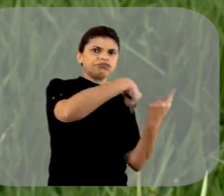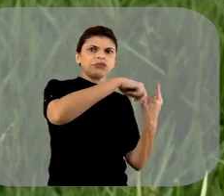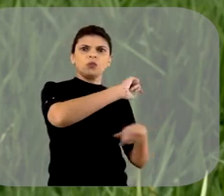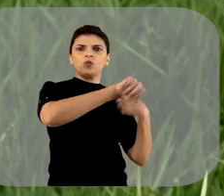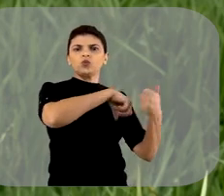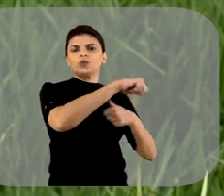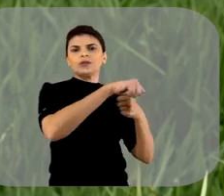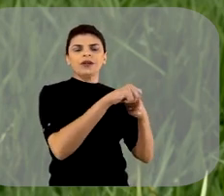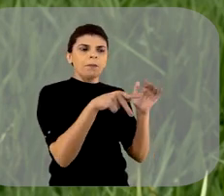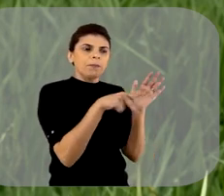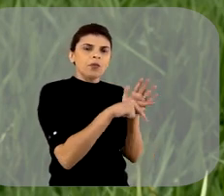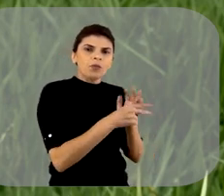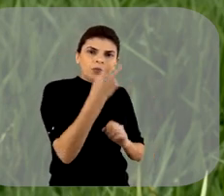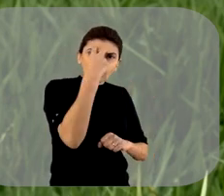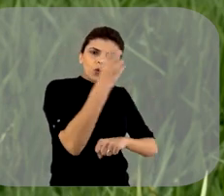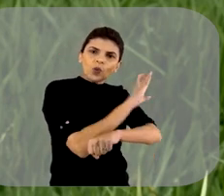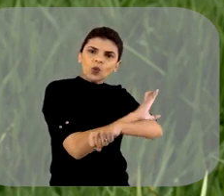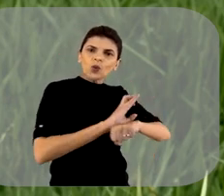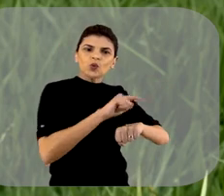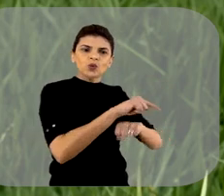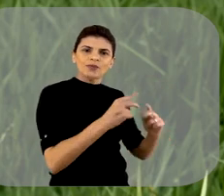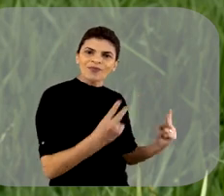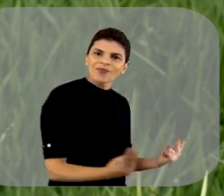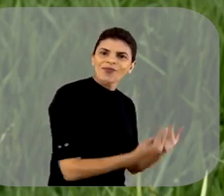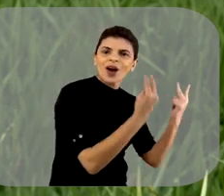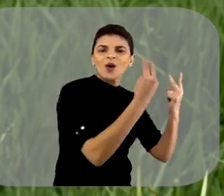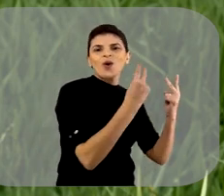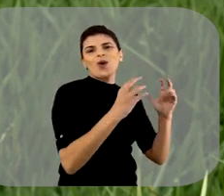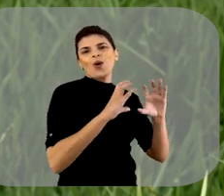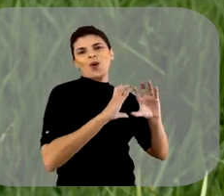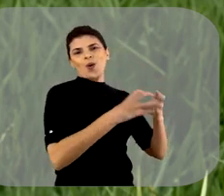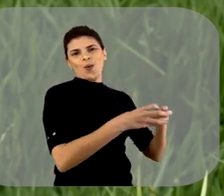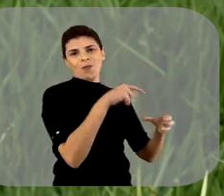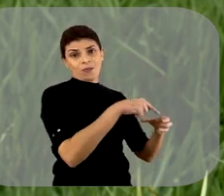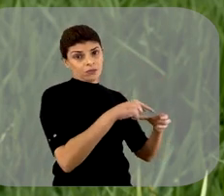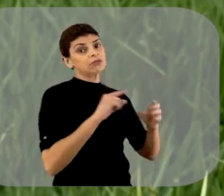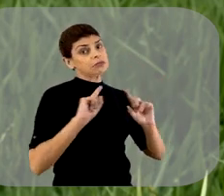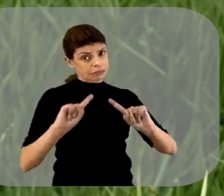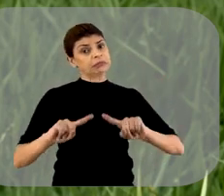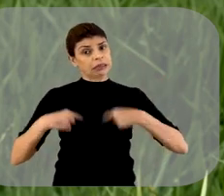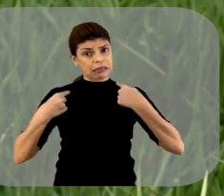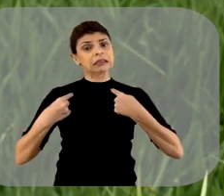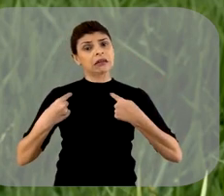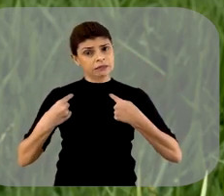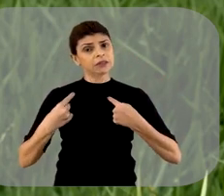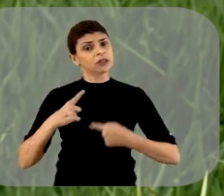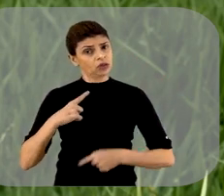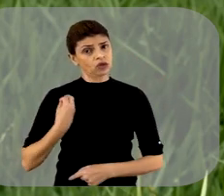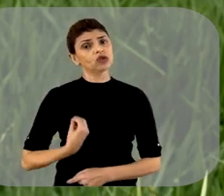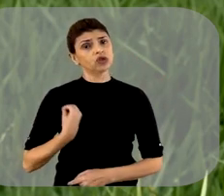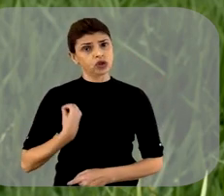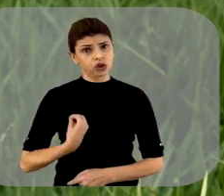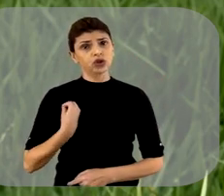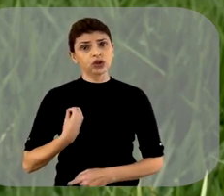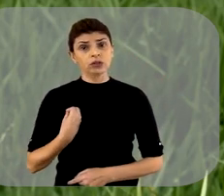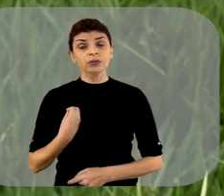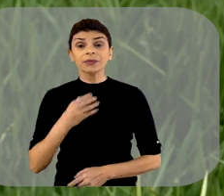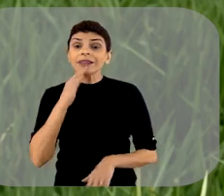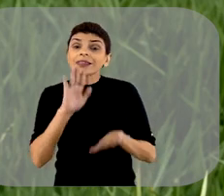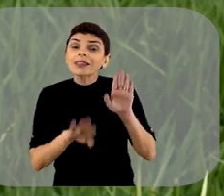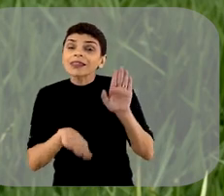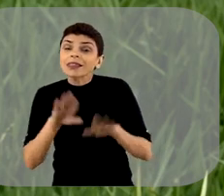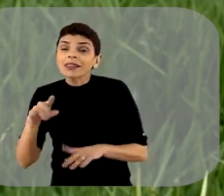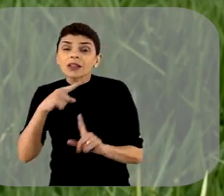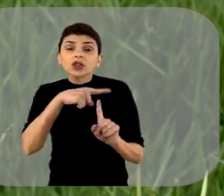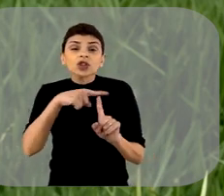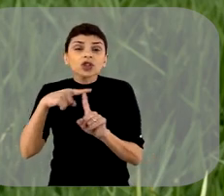os elementos da própria comunidade, né, os valores da comunidade. Isso é um desafio que tem, né? E depende do tipo